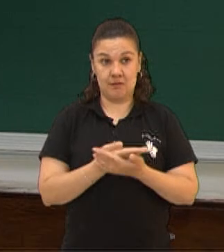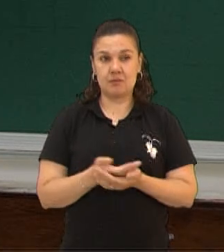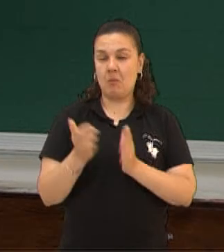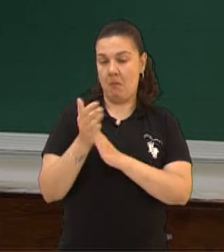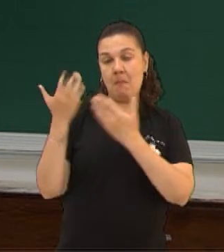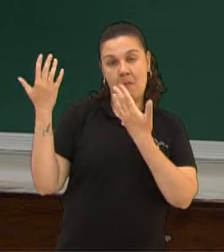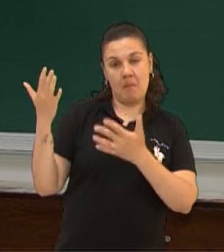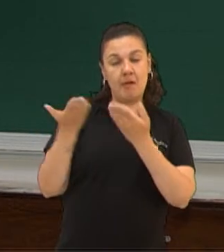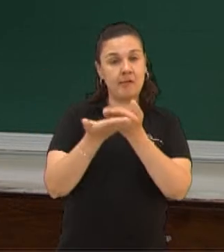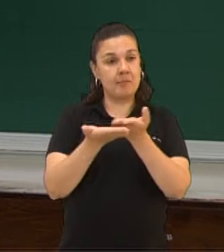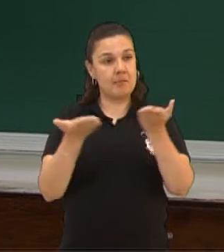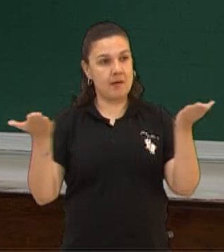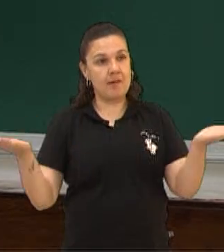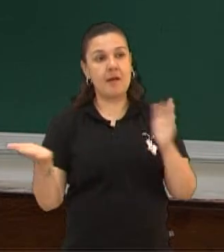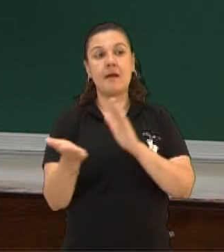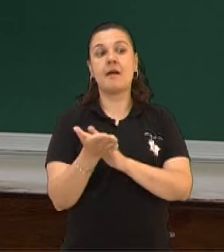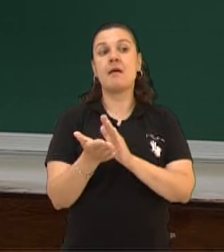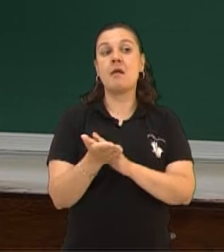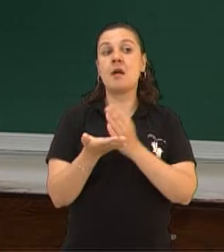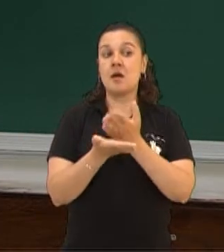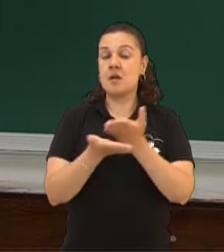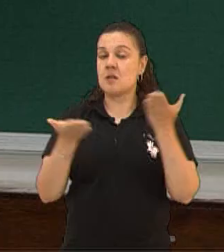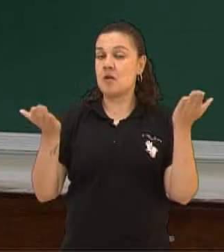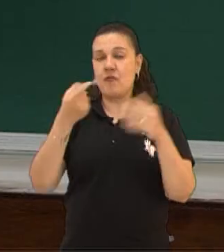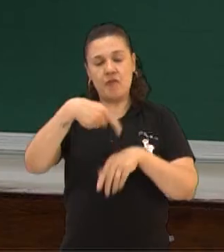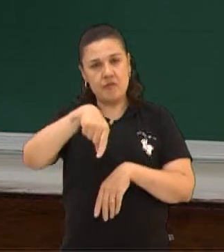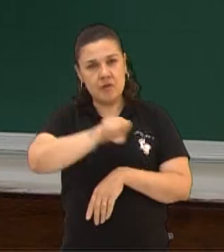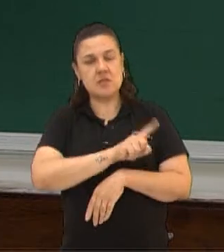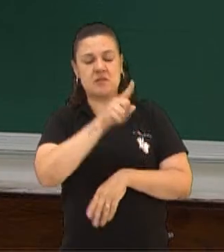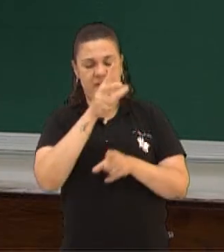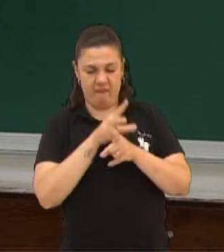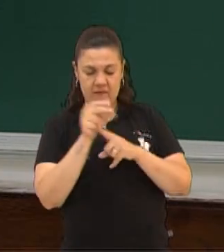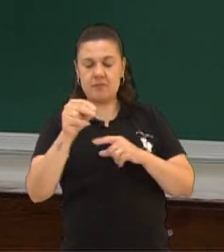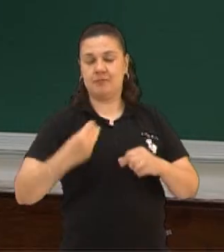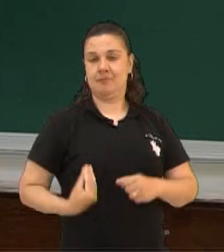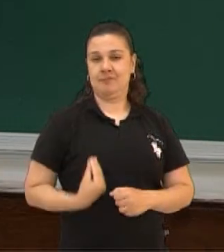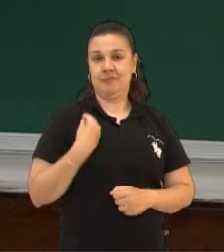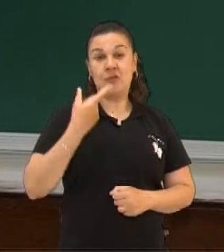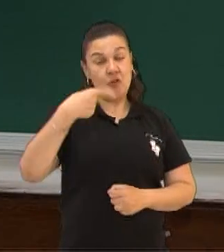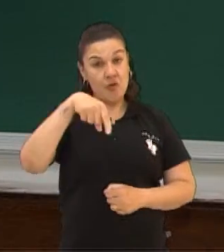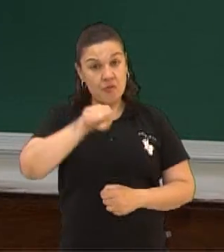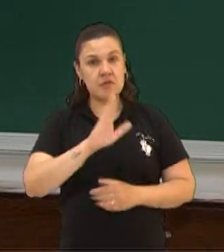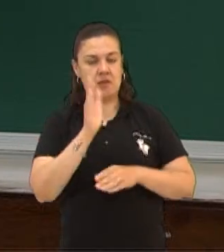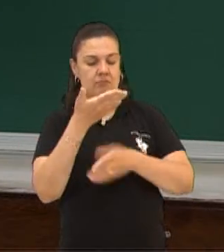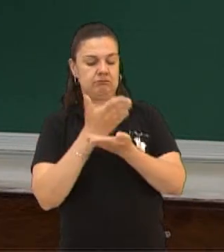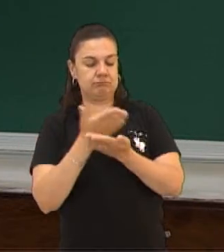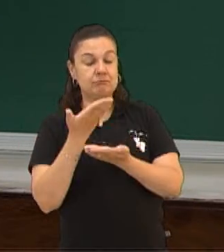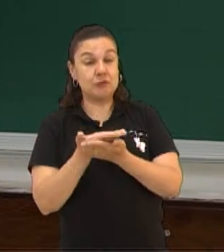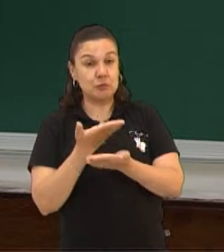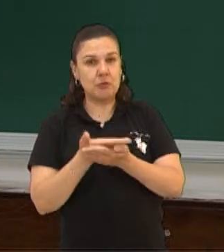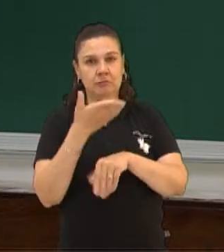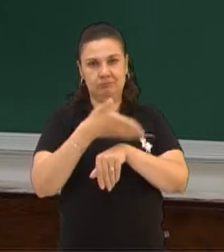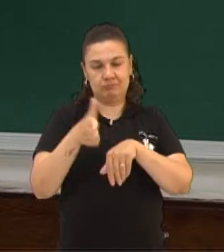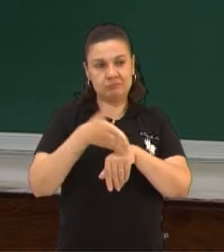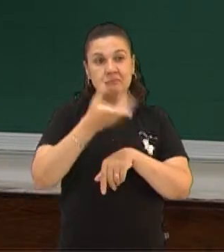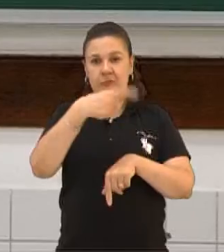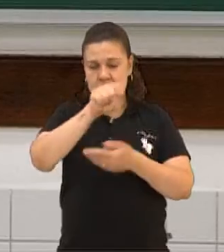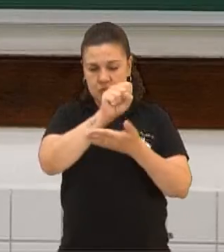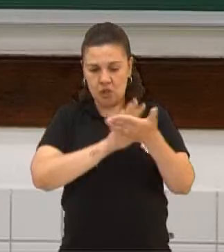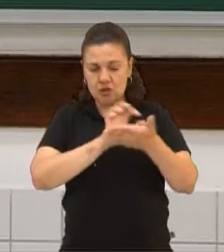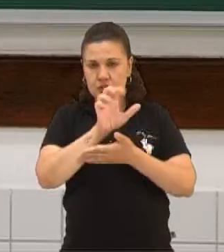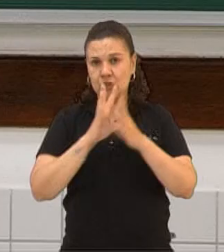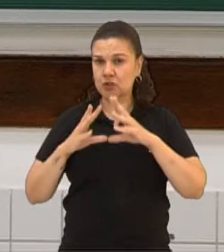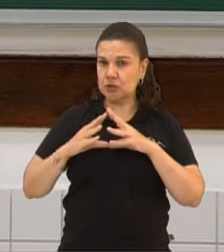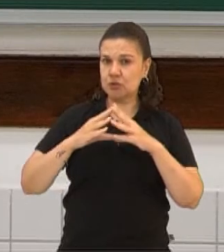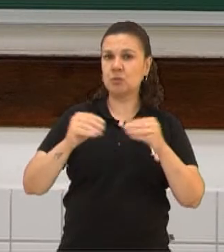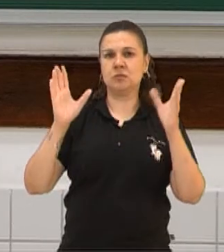estudos. Meus queridos, parabéns! Vocês são vencedores. Vocês que estão estudando, estão fazendo as atividades,